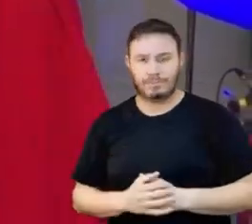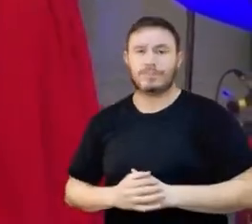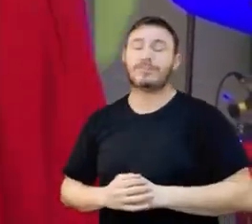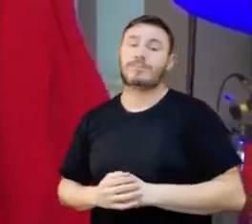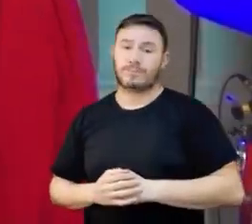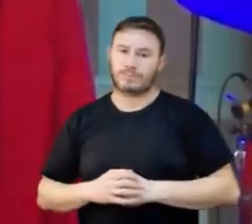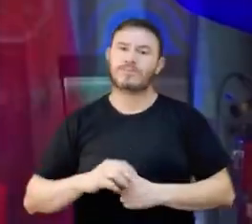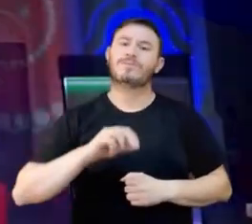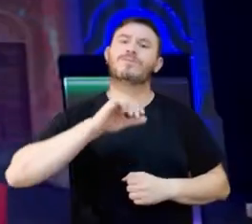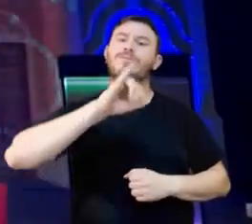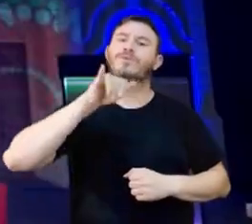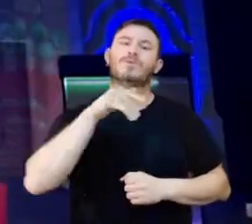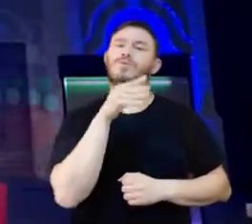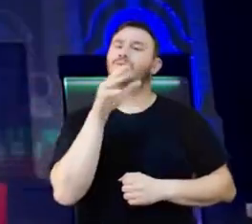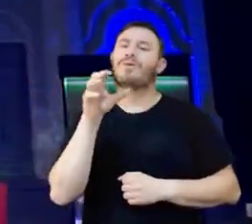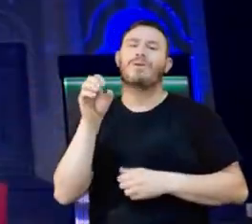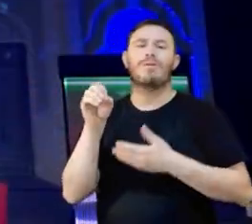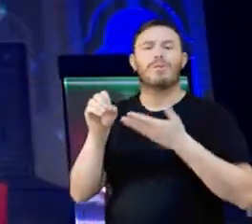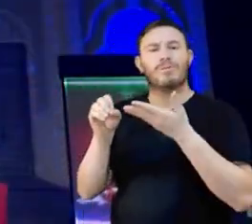país, João,